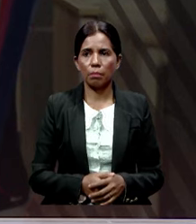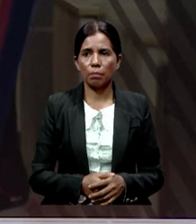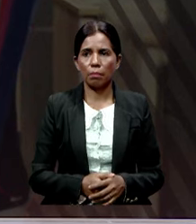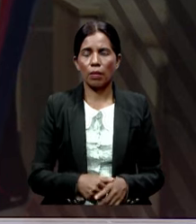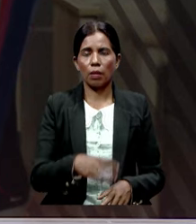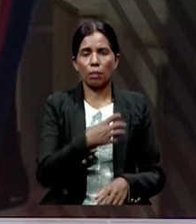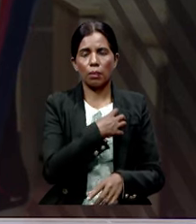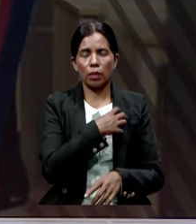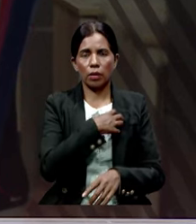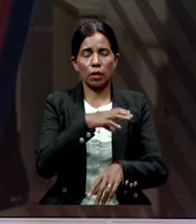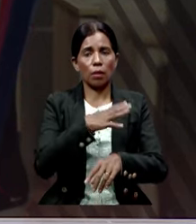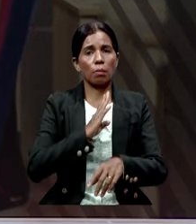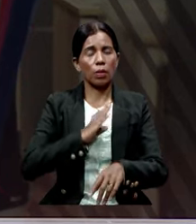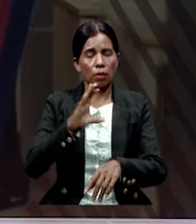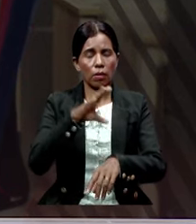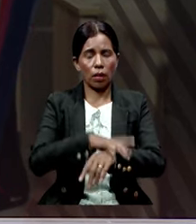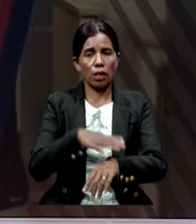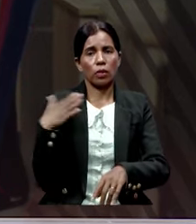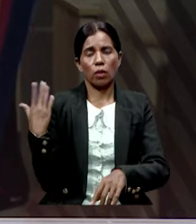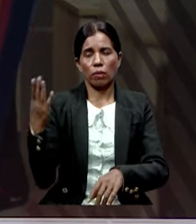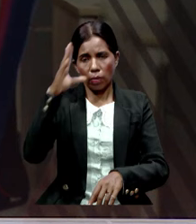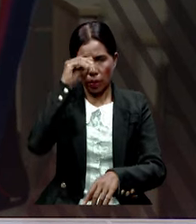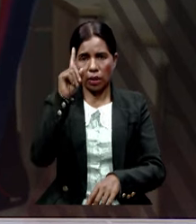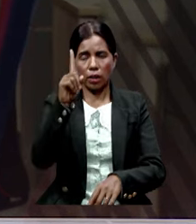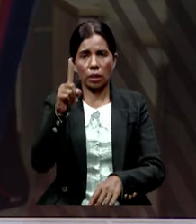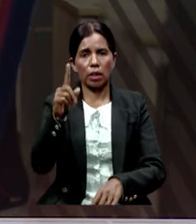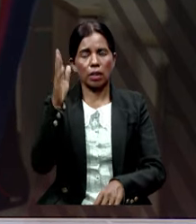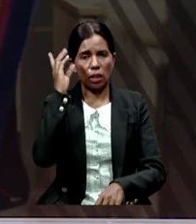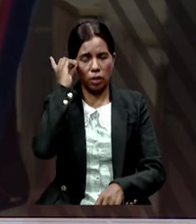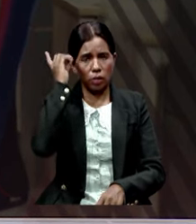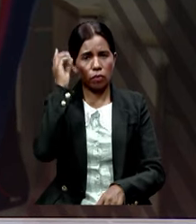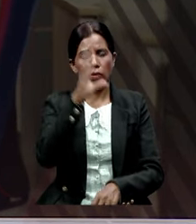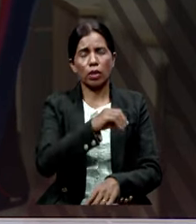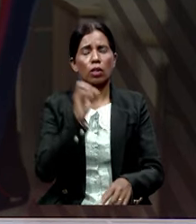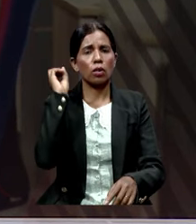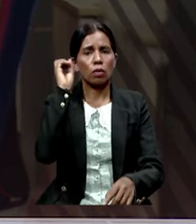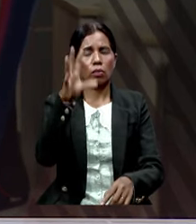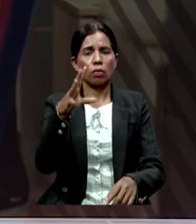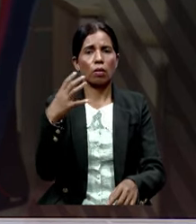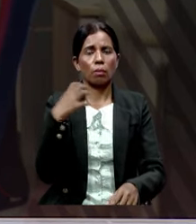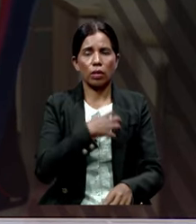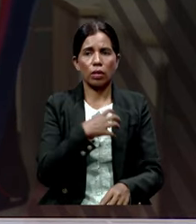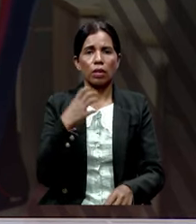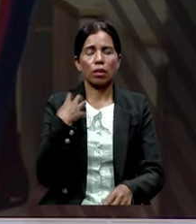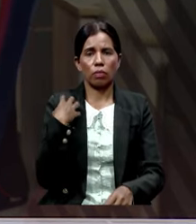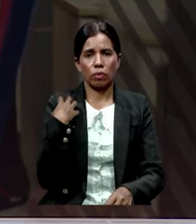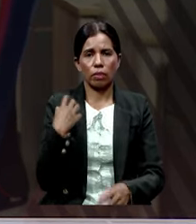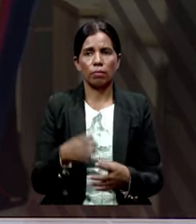Penita Libocou detém jovem Manaída, também desconfia do edifício Polícia Militar.